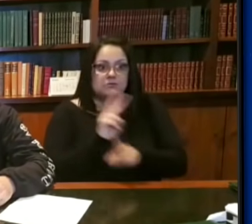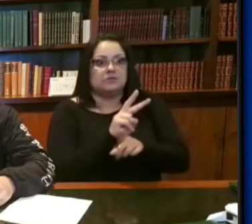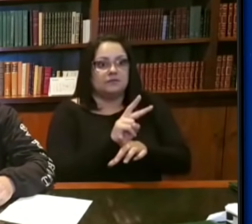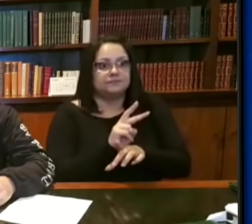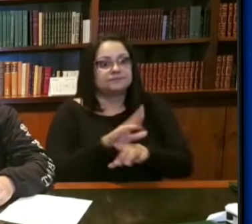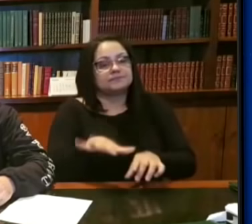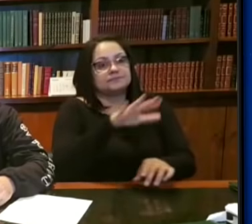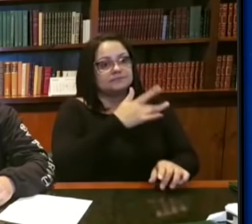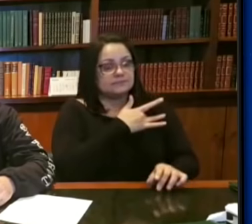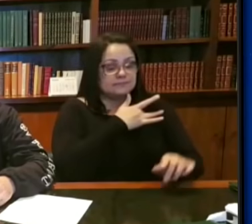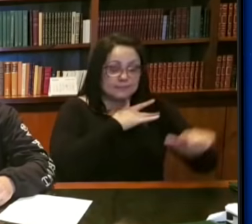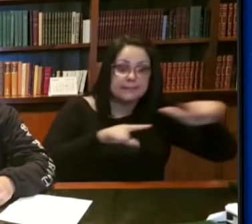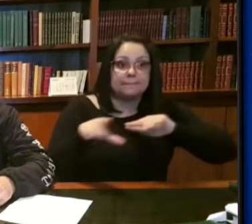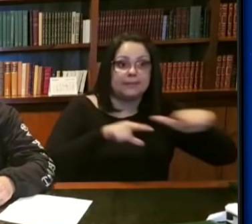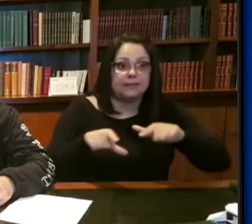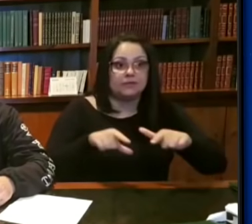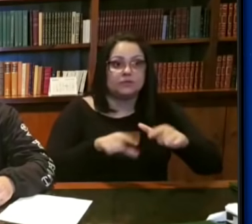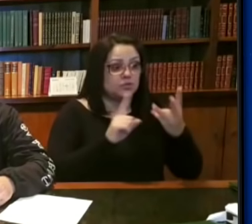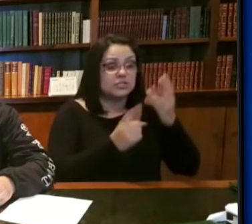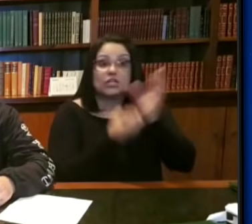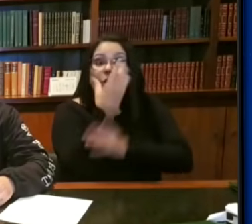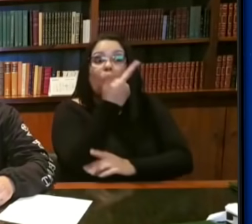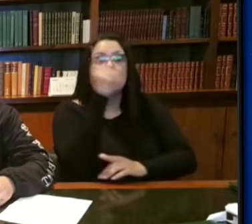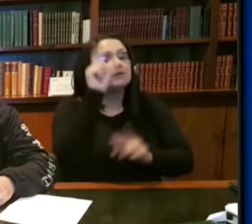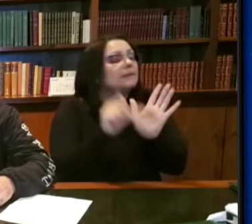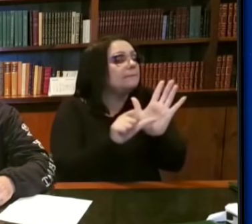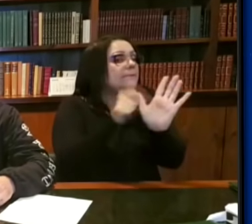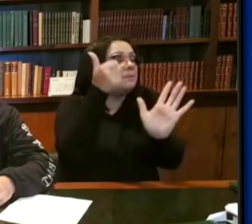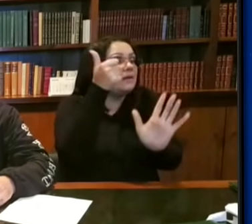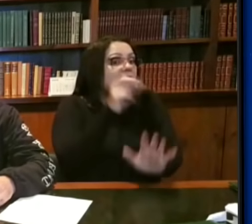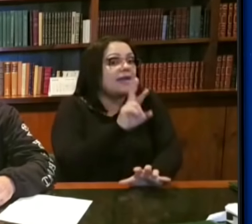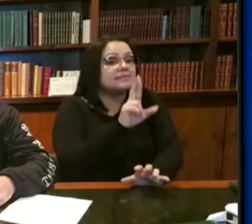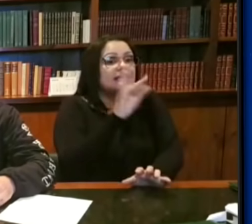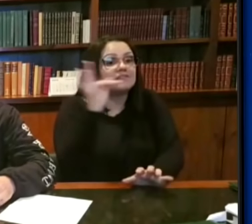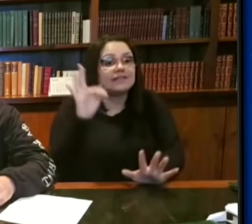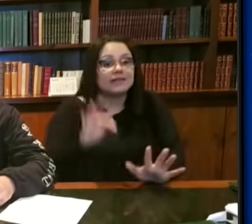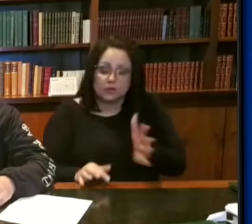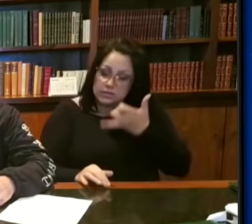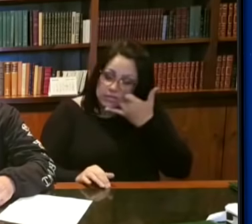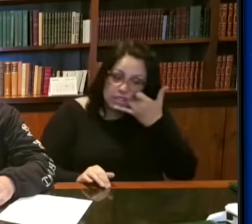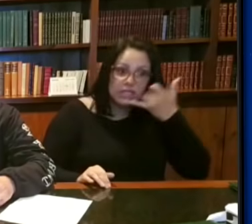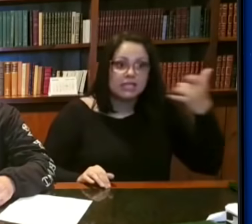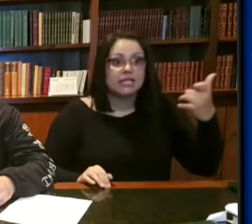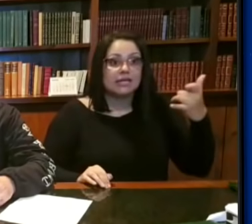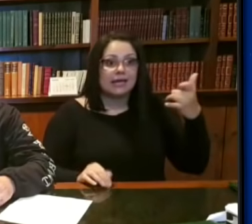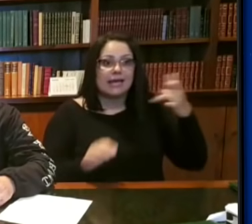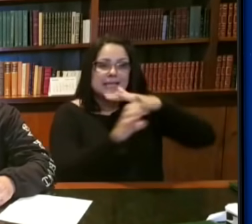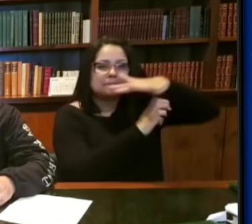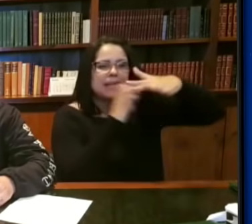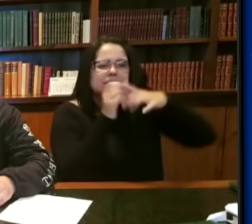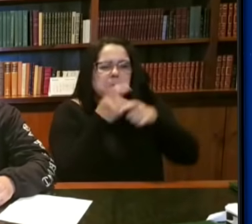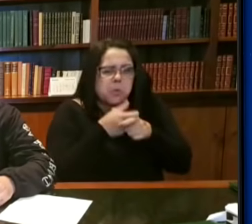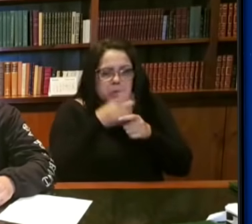outro programa espetacular. Primeira vez que a Receita Federal liga para o microempresário, nós pegamos 3 milhões